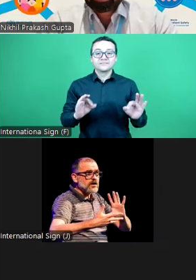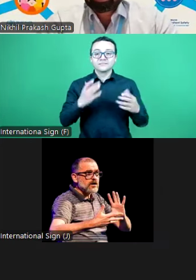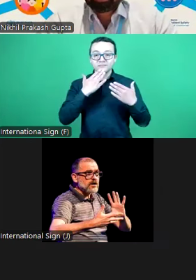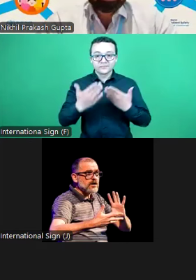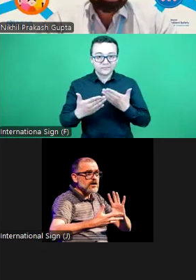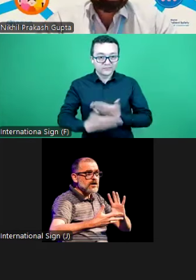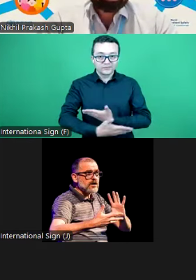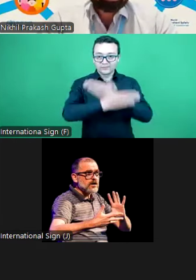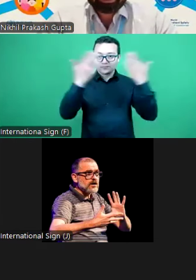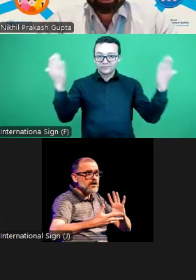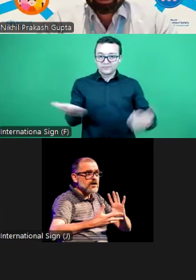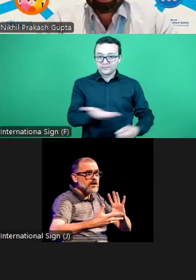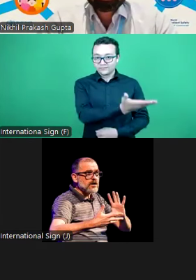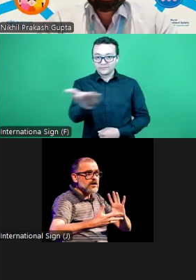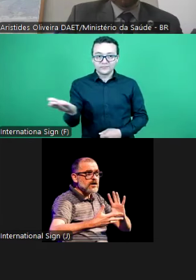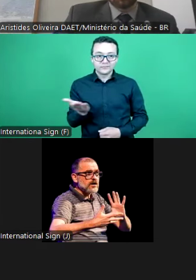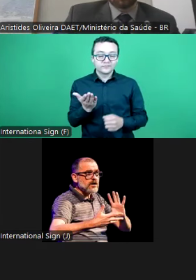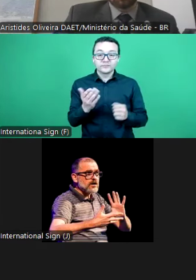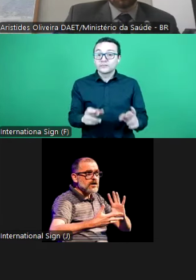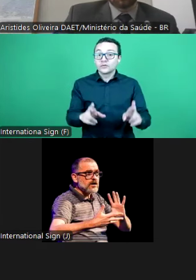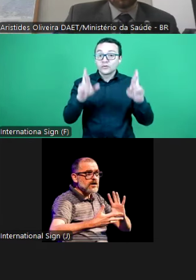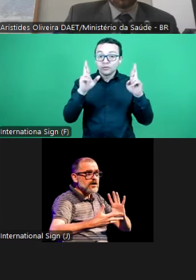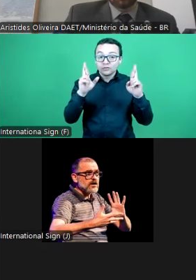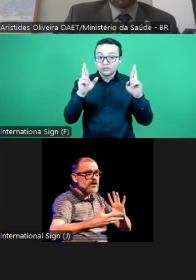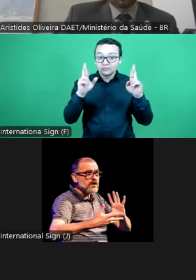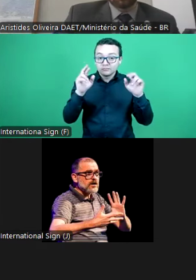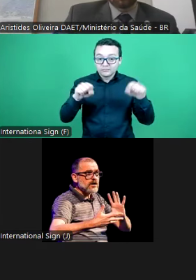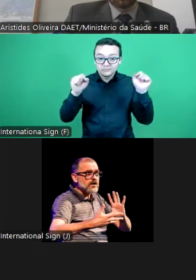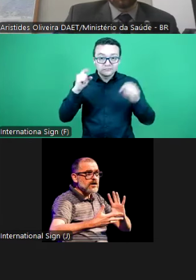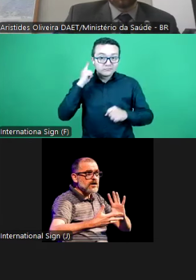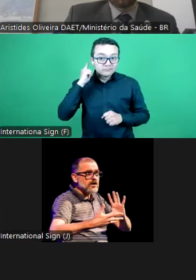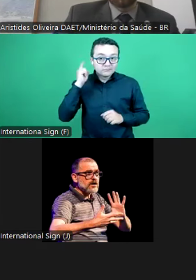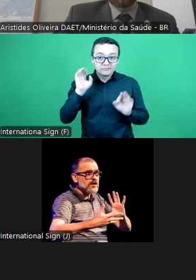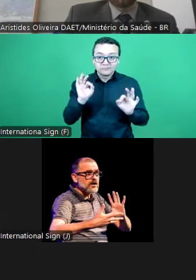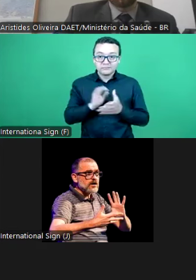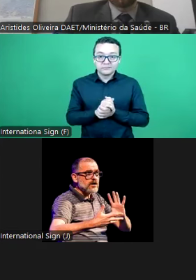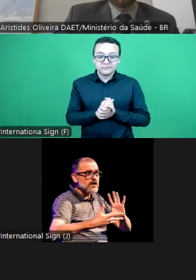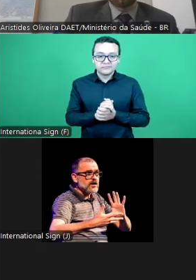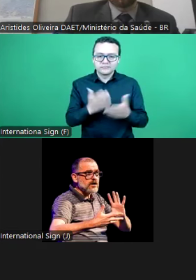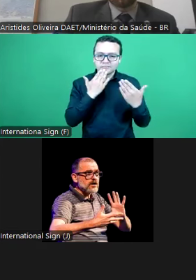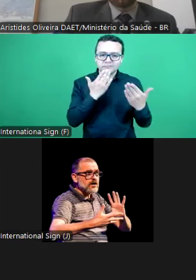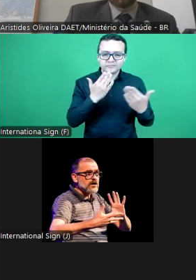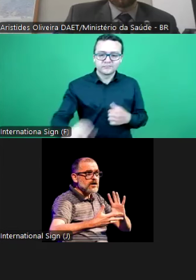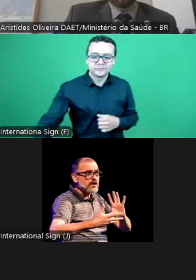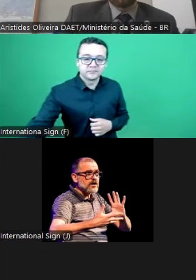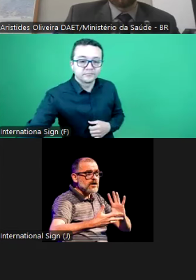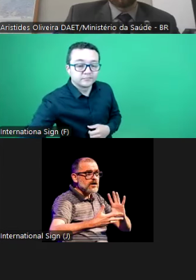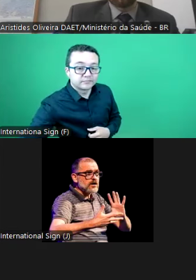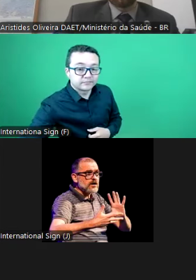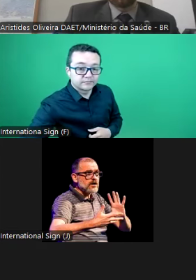Bom dia a todos. Estão me ouvindo? Acho que sim. Muito obrigado pelo